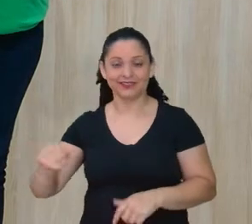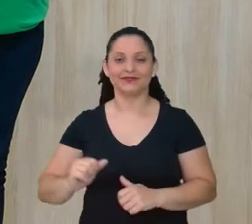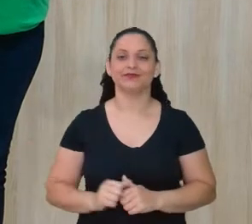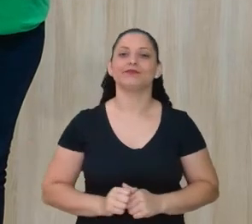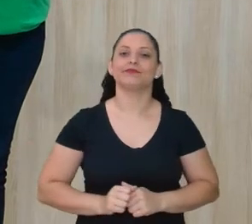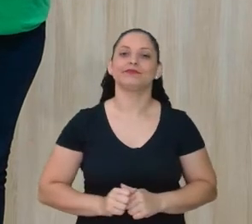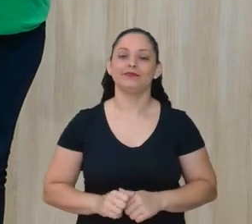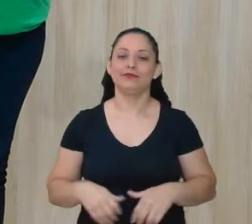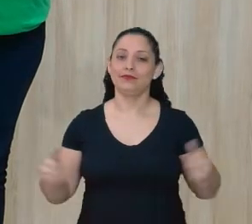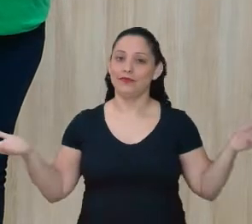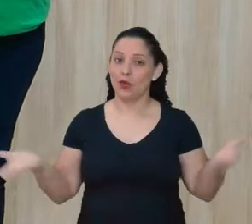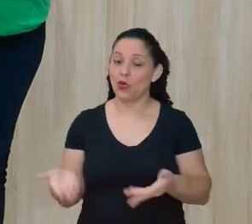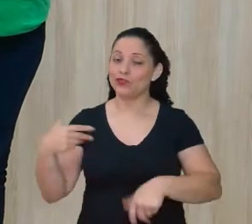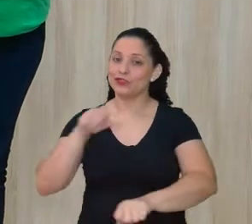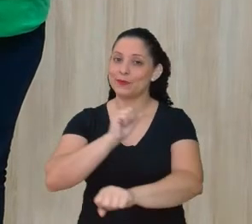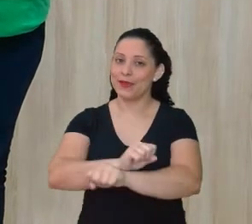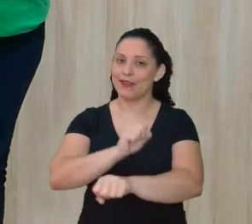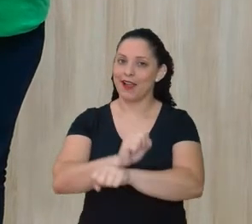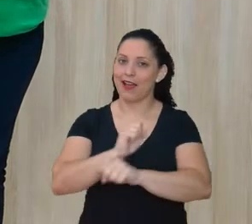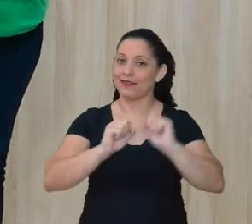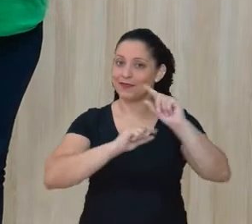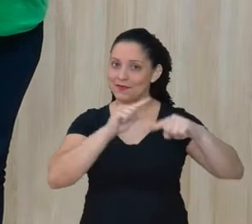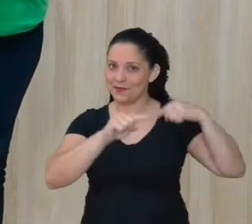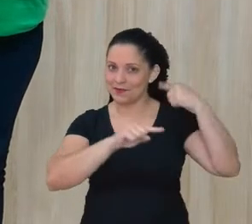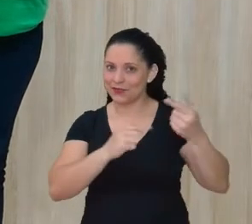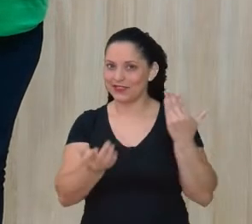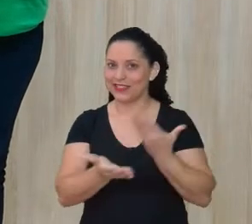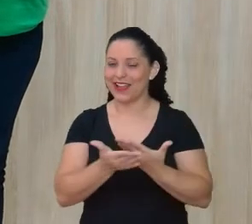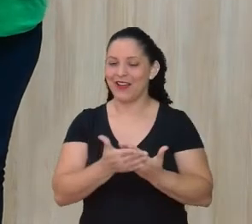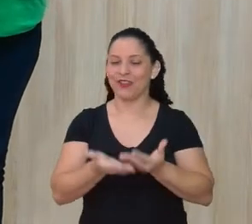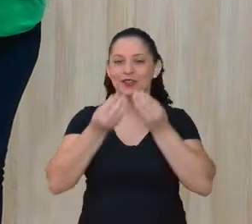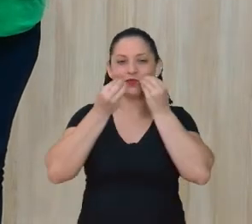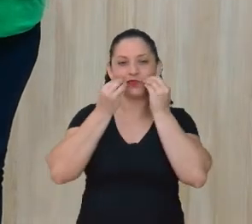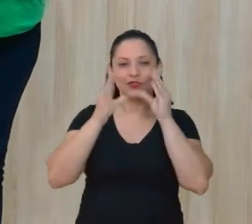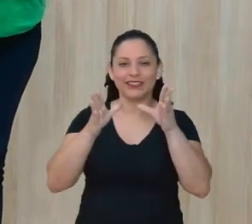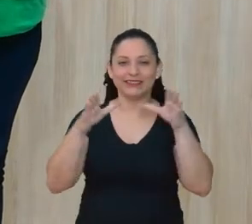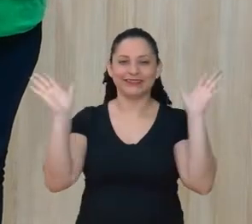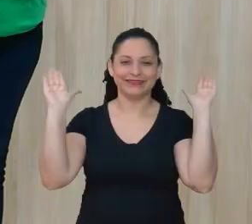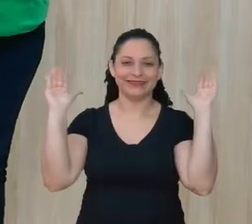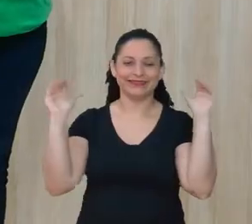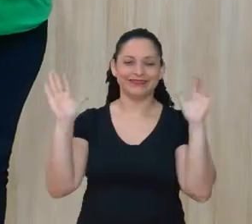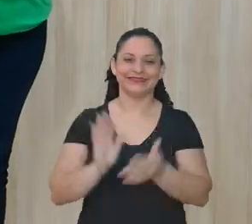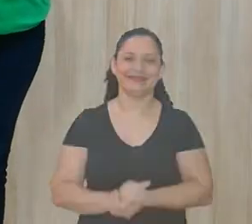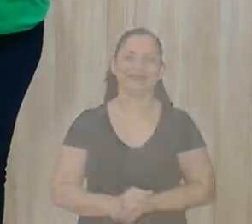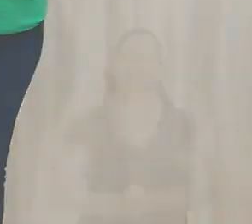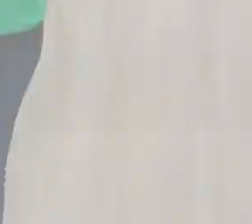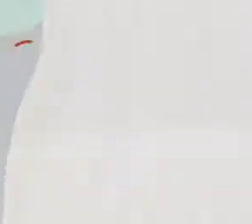gente, vamos aguardar a próxima aula. Eu espero vocês aqui com a gente. Beijo, até a próxima.